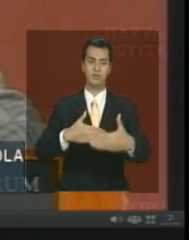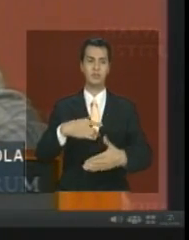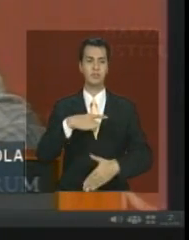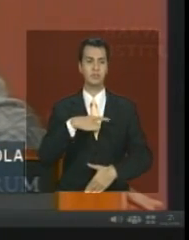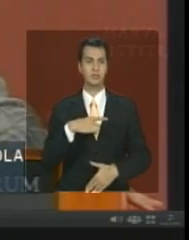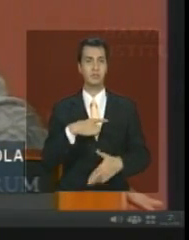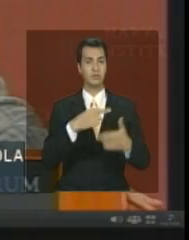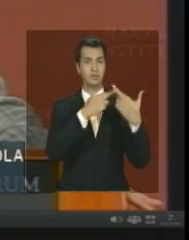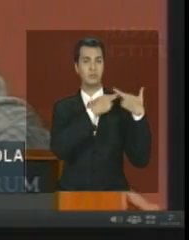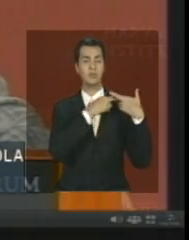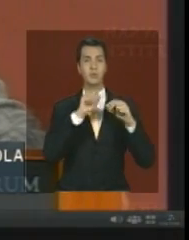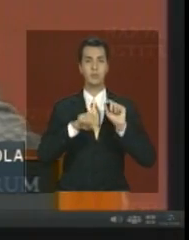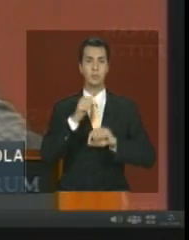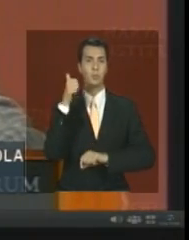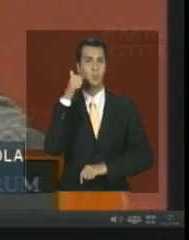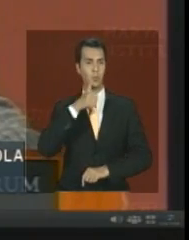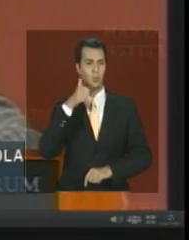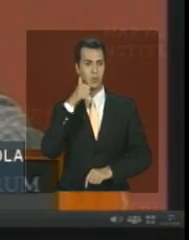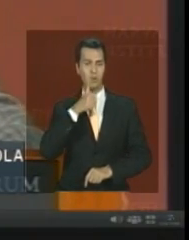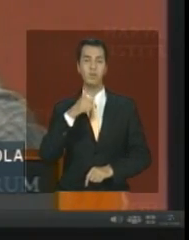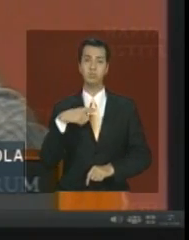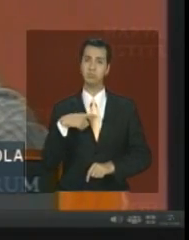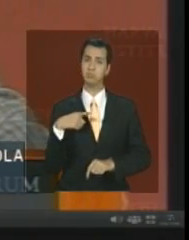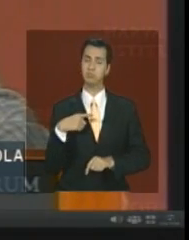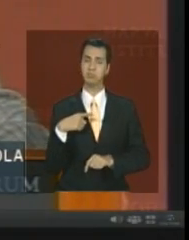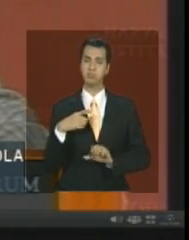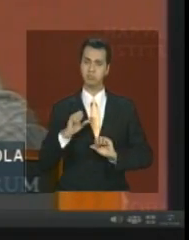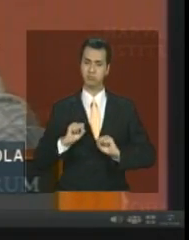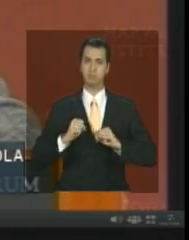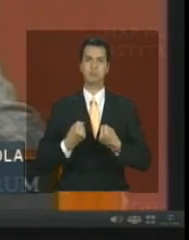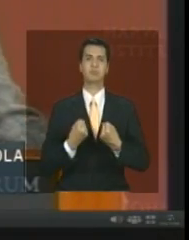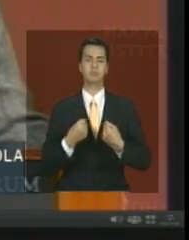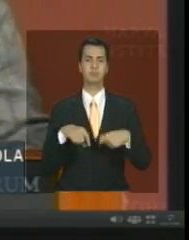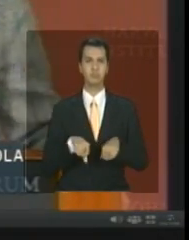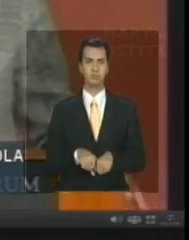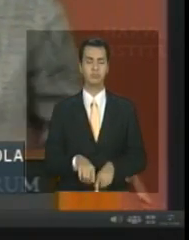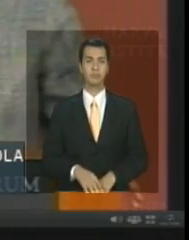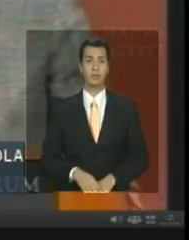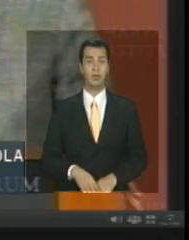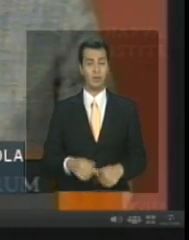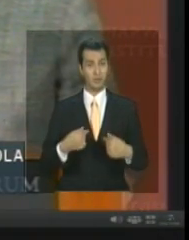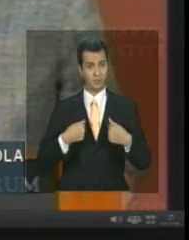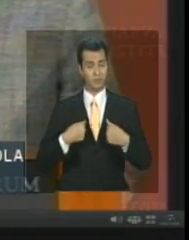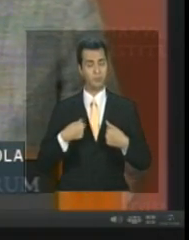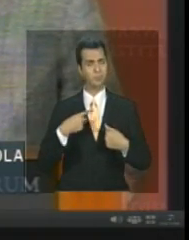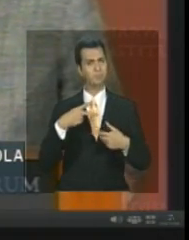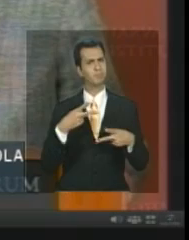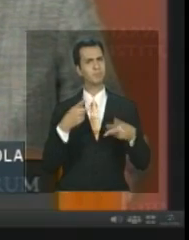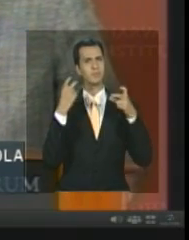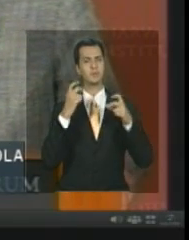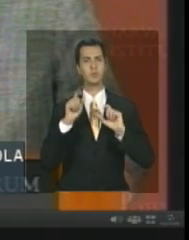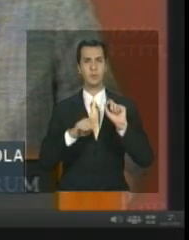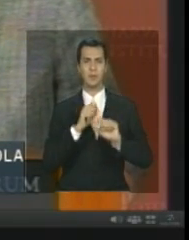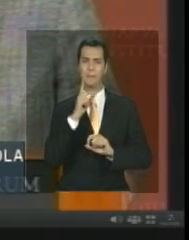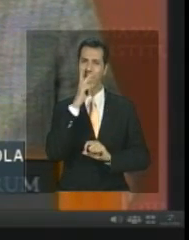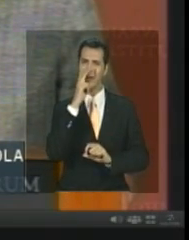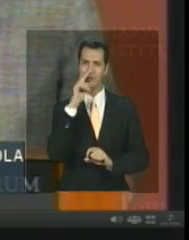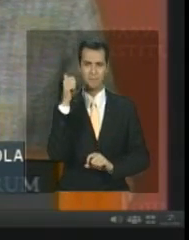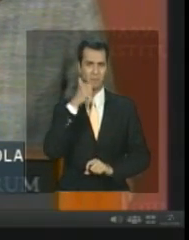desempenham as mulheres. E isso, para nós, é um elemento de